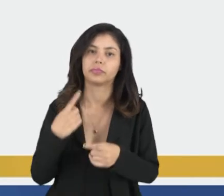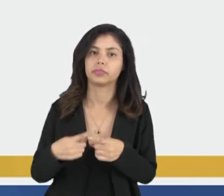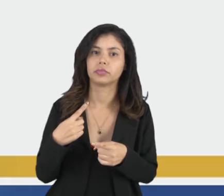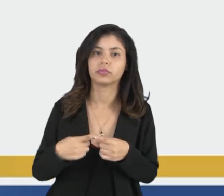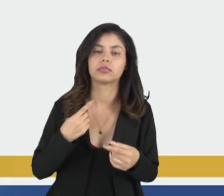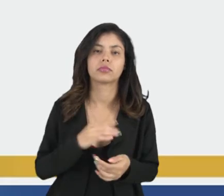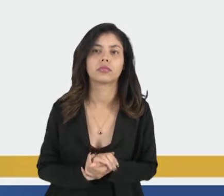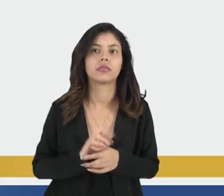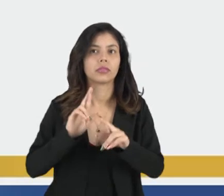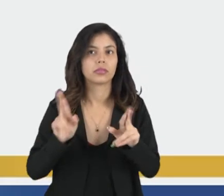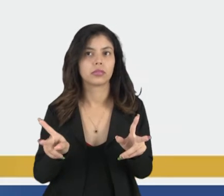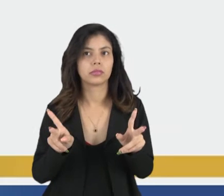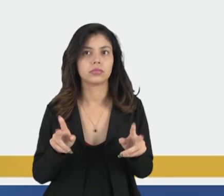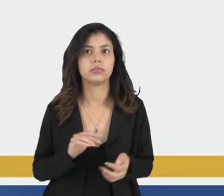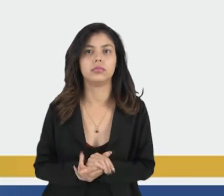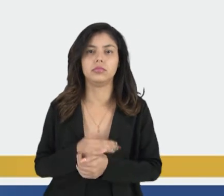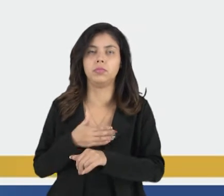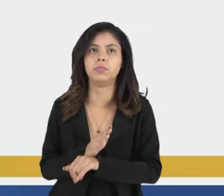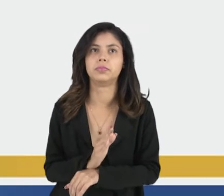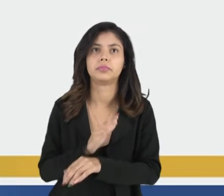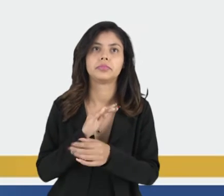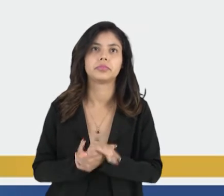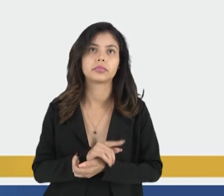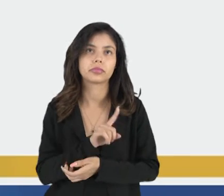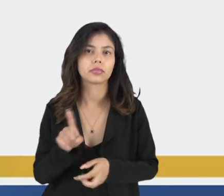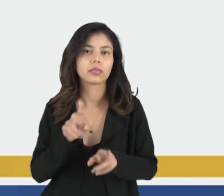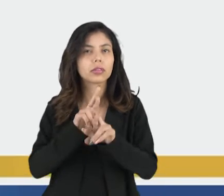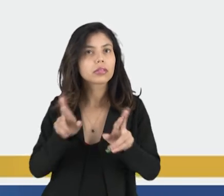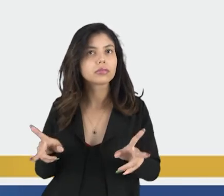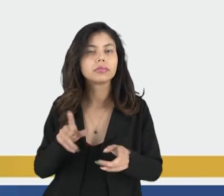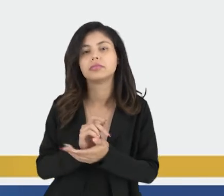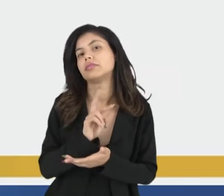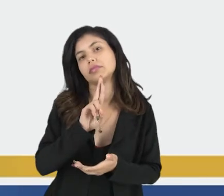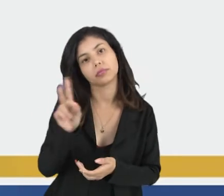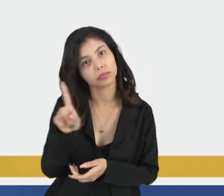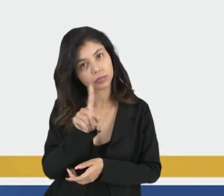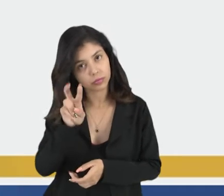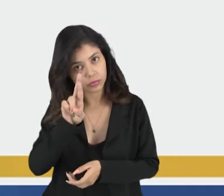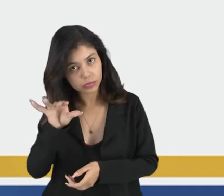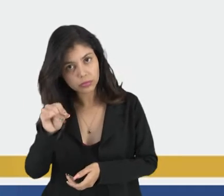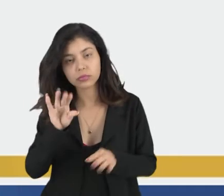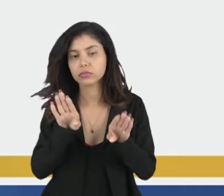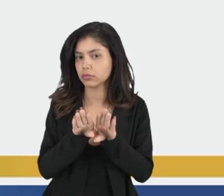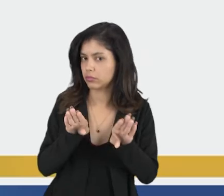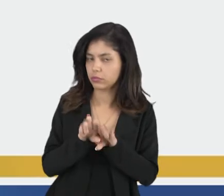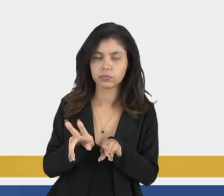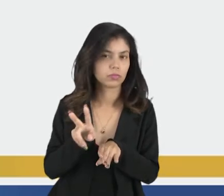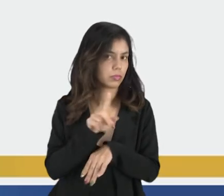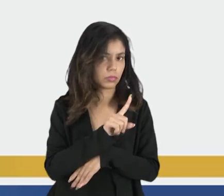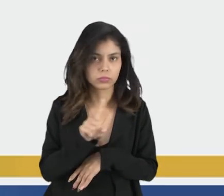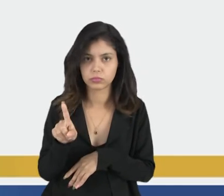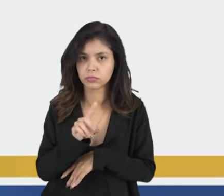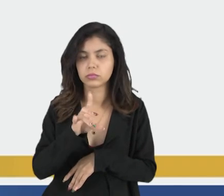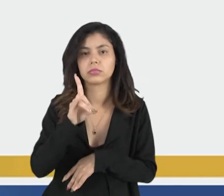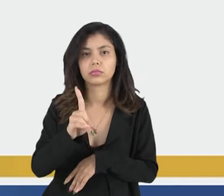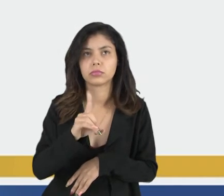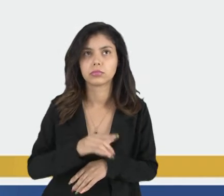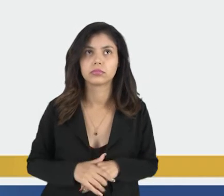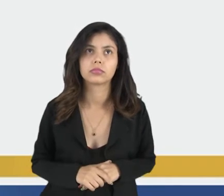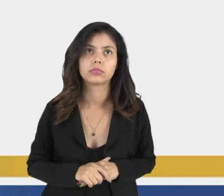ela é diferente, ela não passa na extremidade. Então ela não é um raio e nem é o diâmetro.